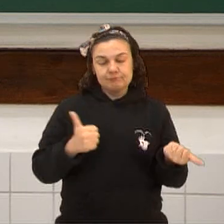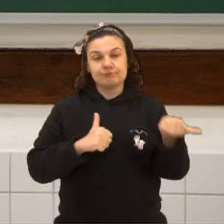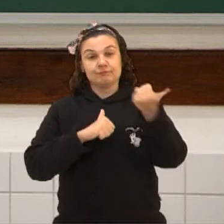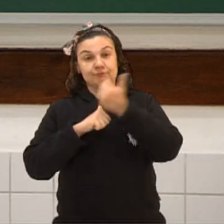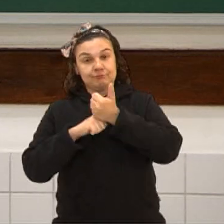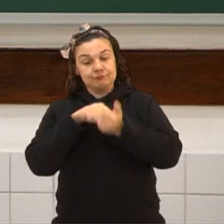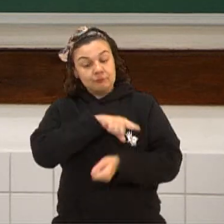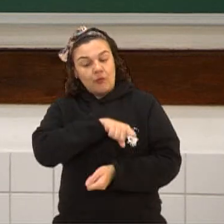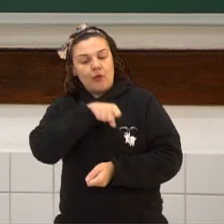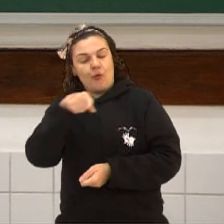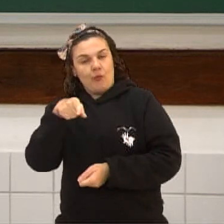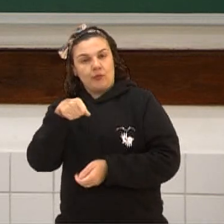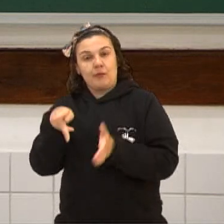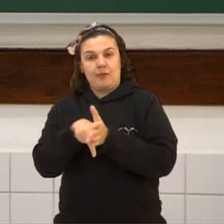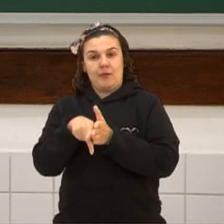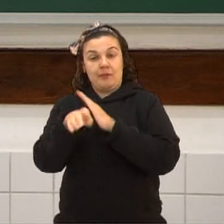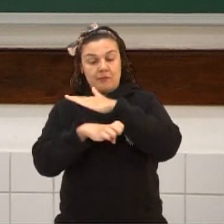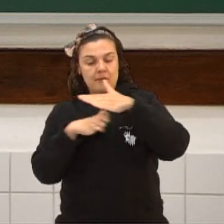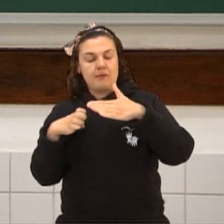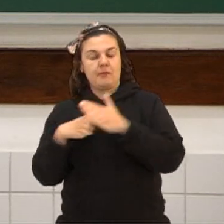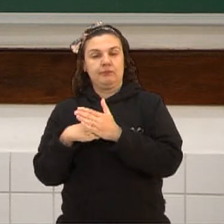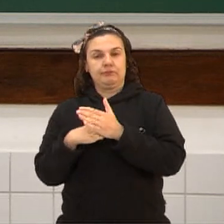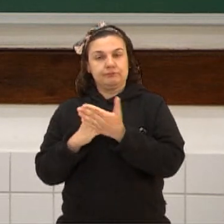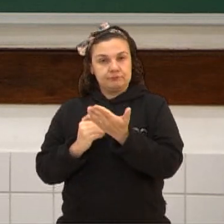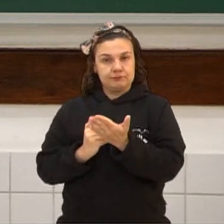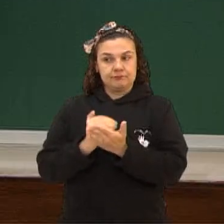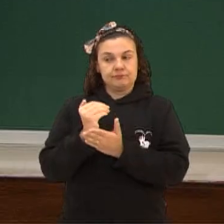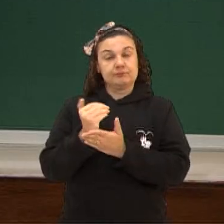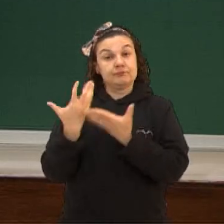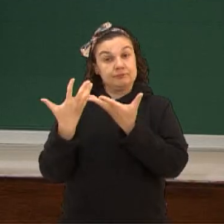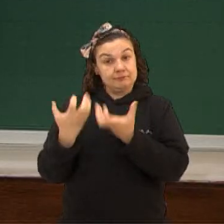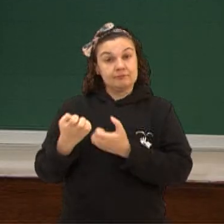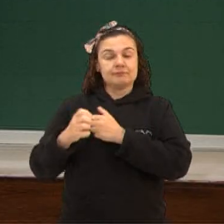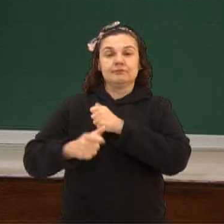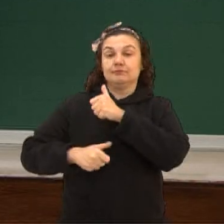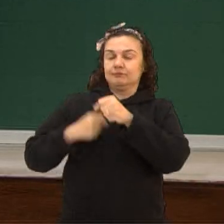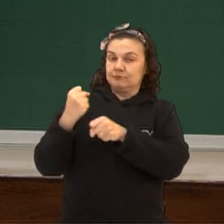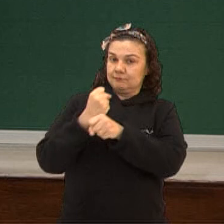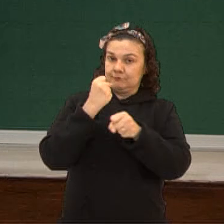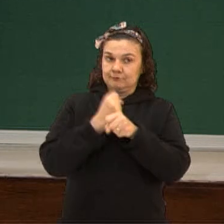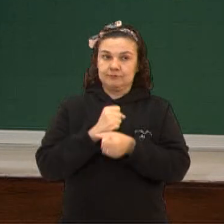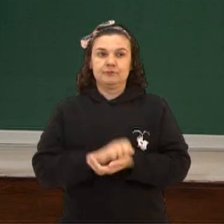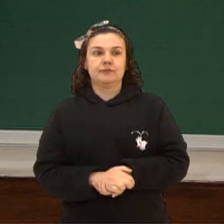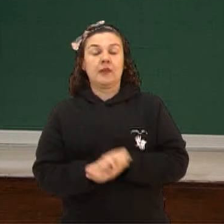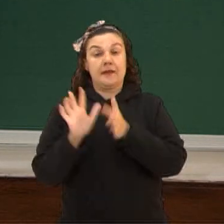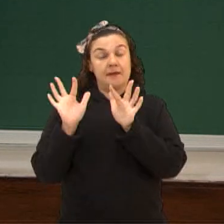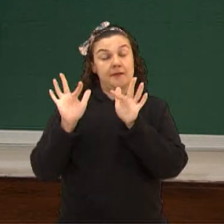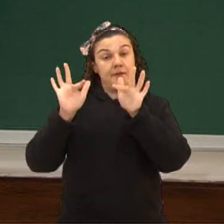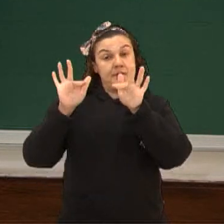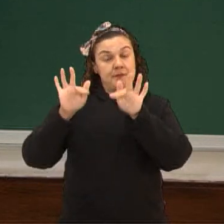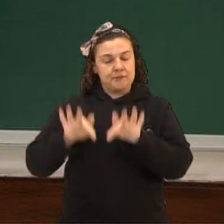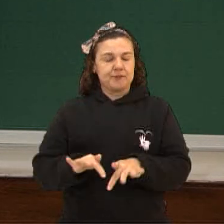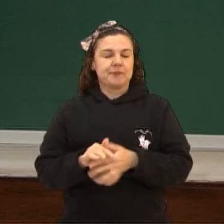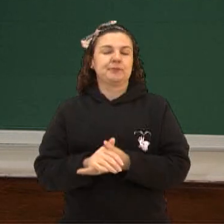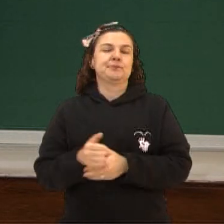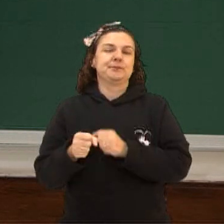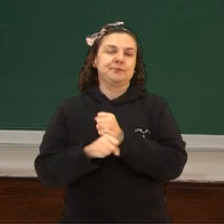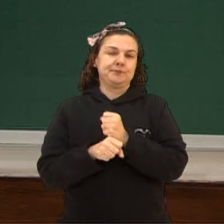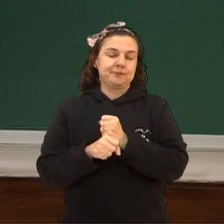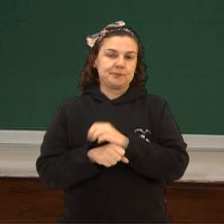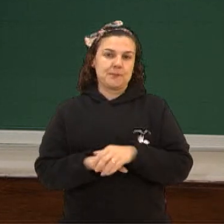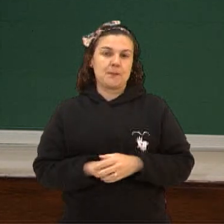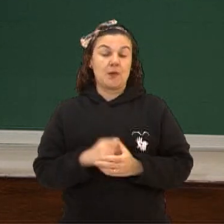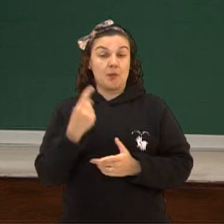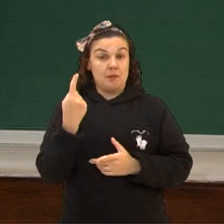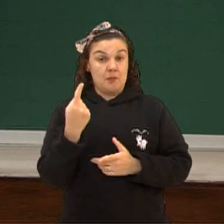substituída. Aí outros profissionais assumiram a obra, que foi ser concluída só lá no ano de